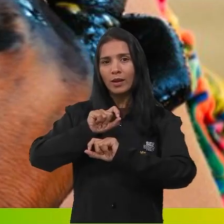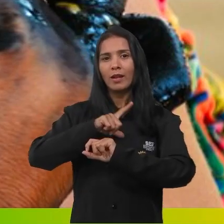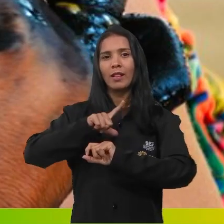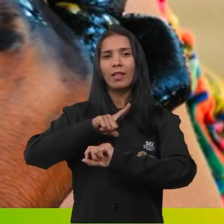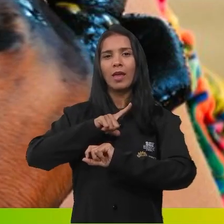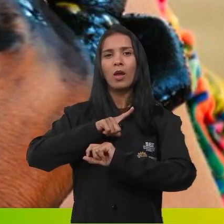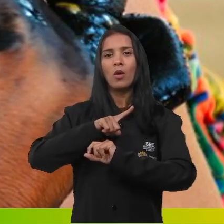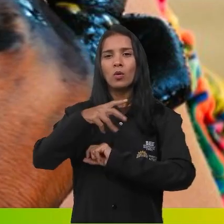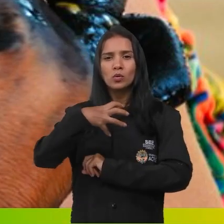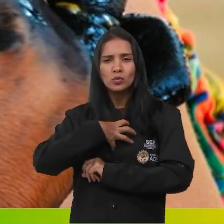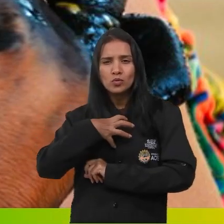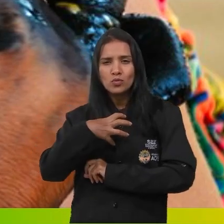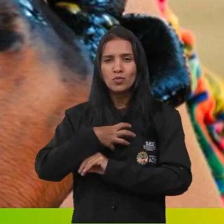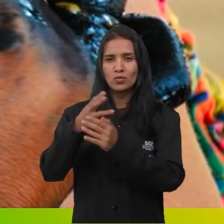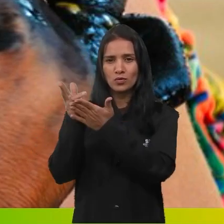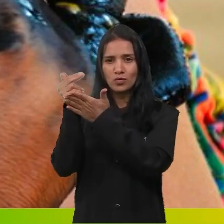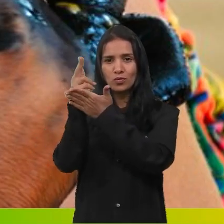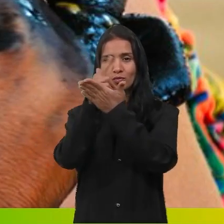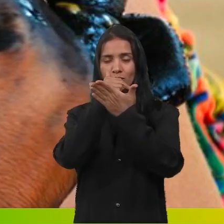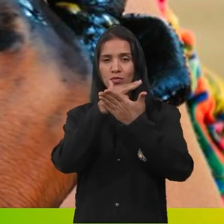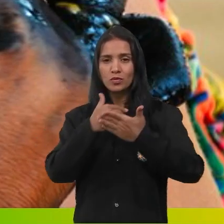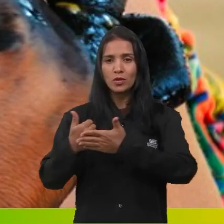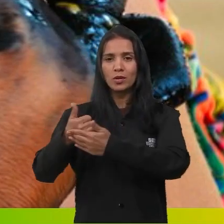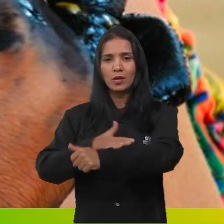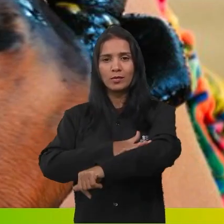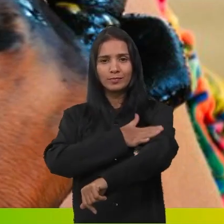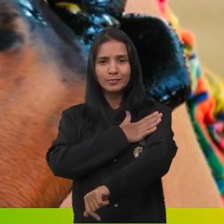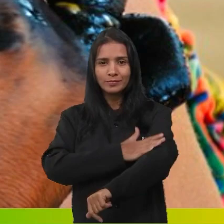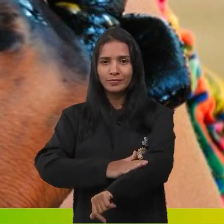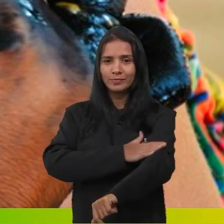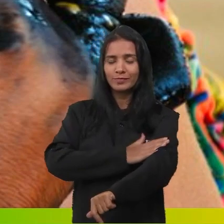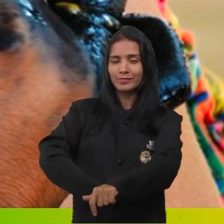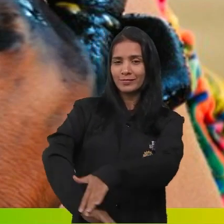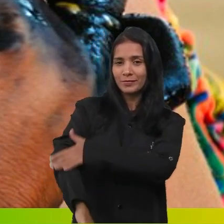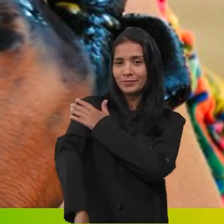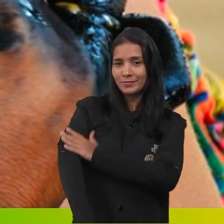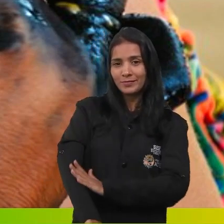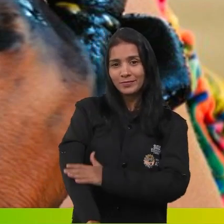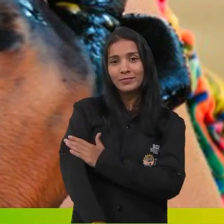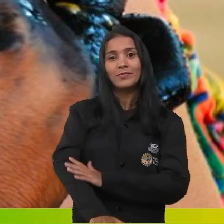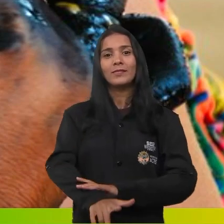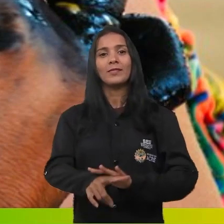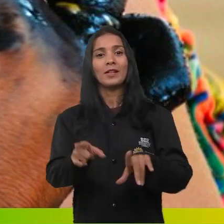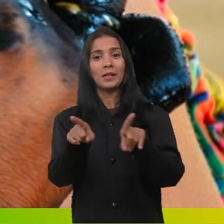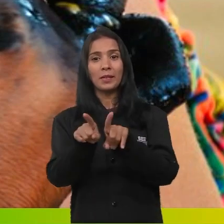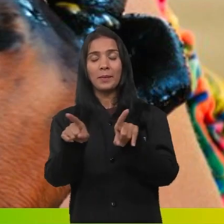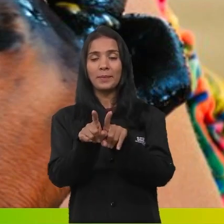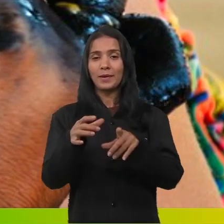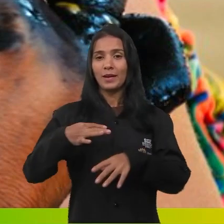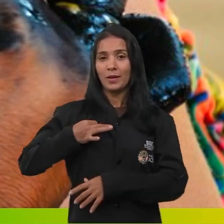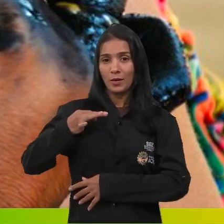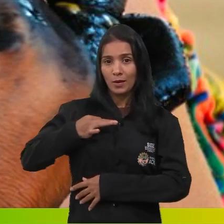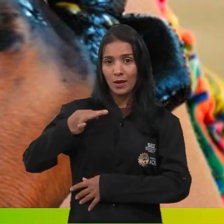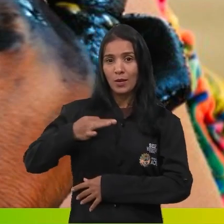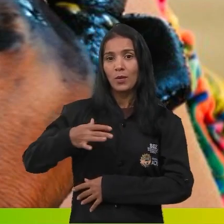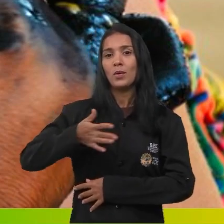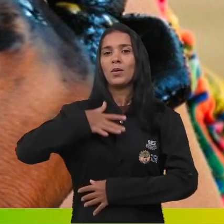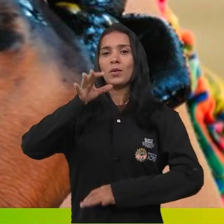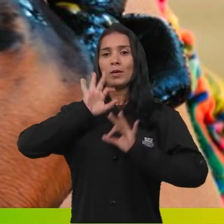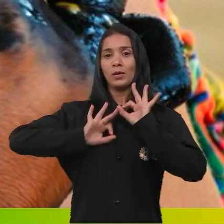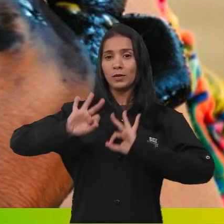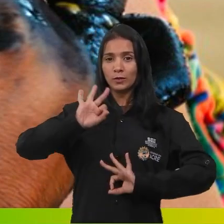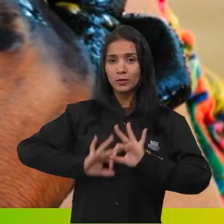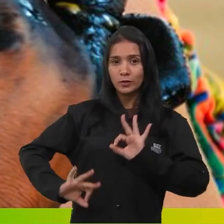perceber na pintura corporal, vocês podem perceber na roupa, vocês podem perceber